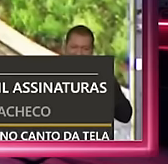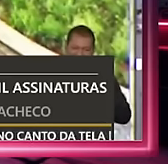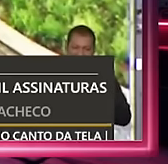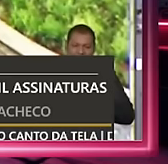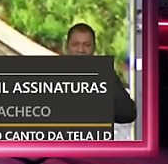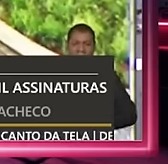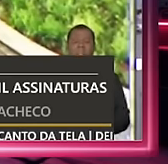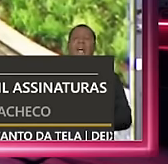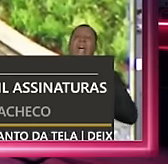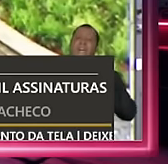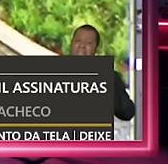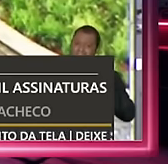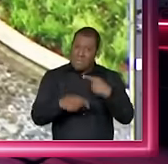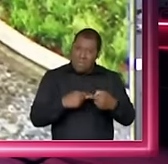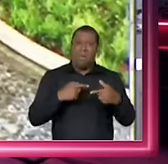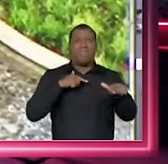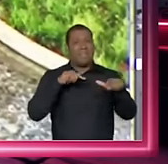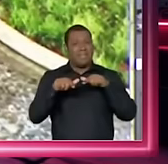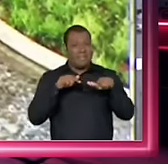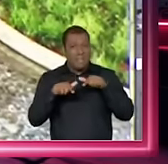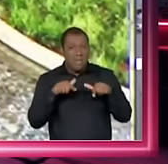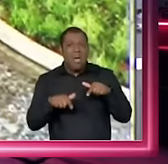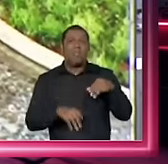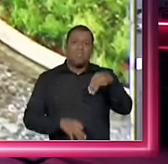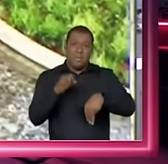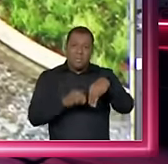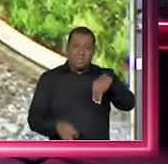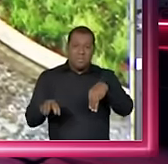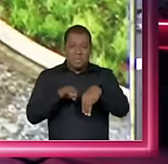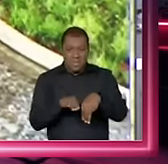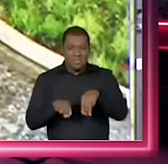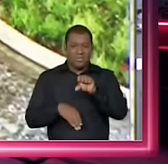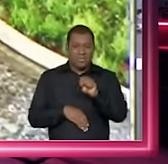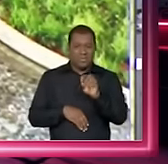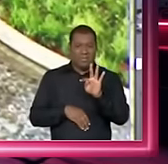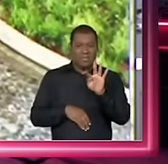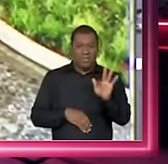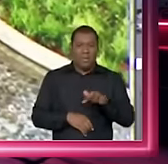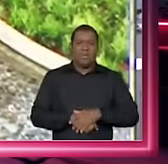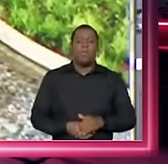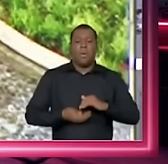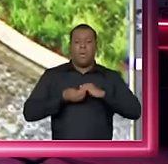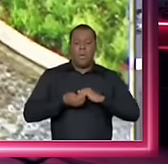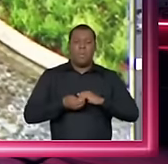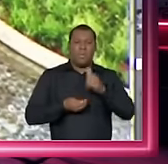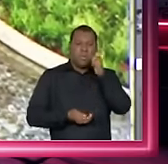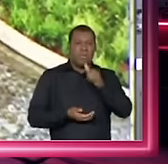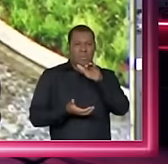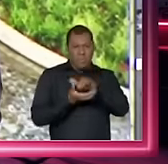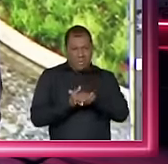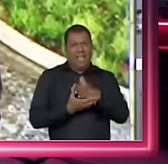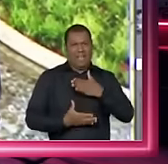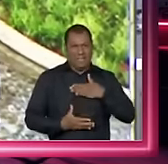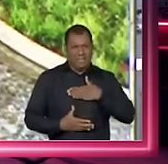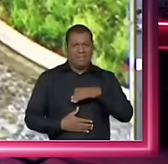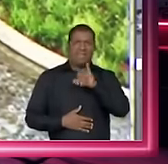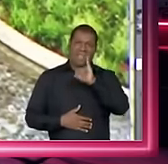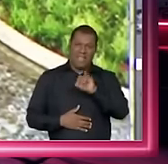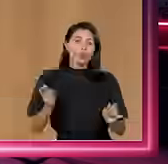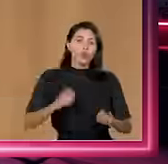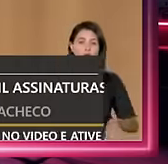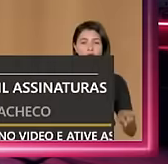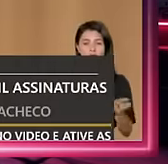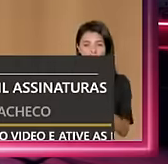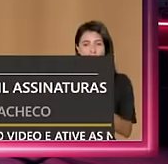Morais é abre aspas um grande Democrata o responsável pela estabilidade das instituições